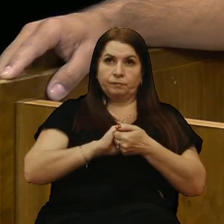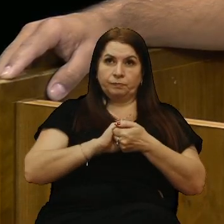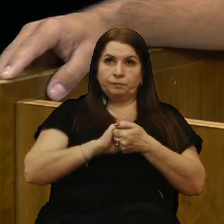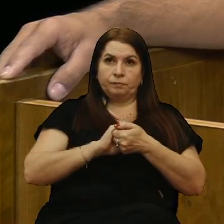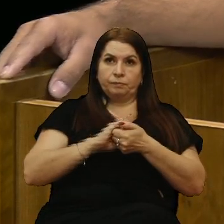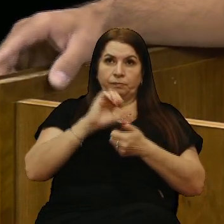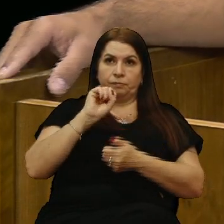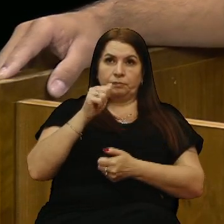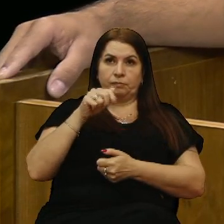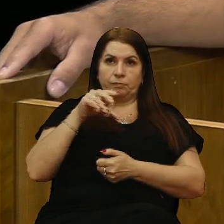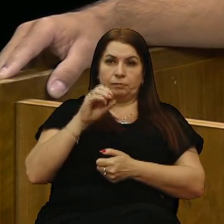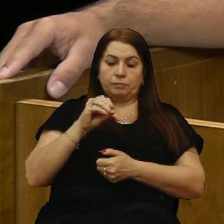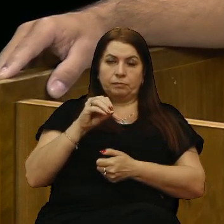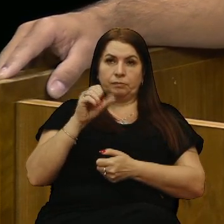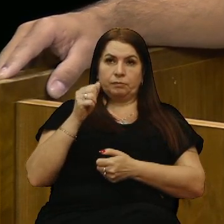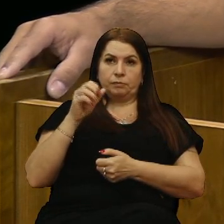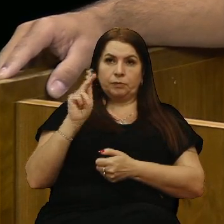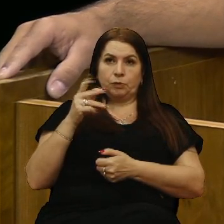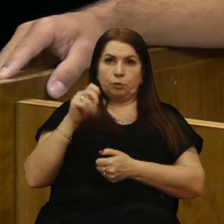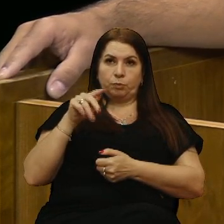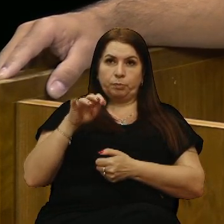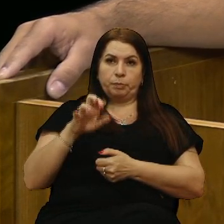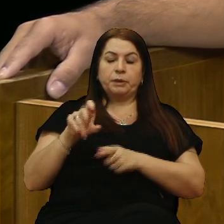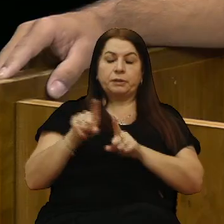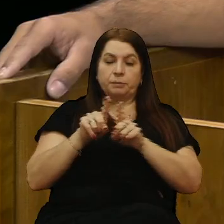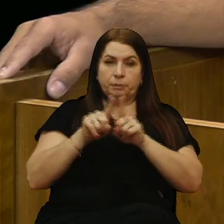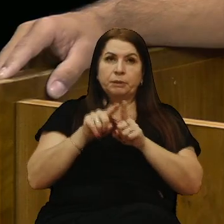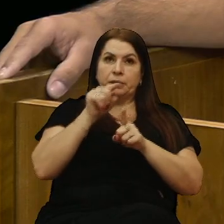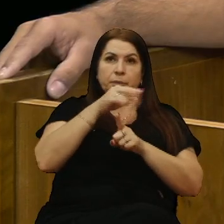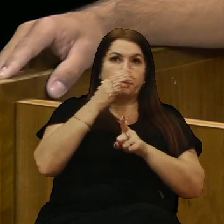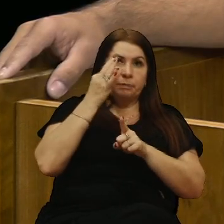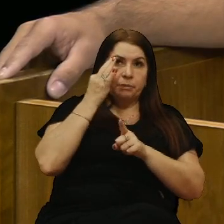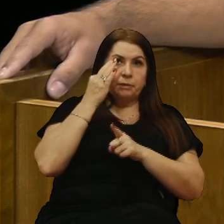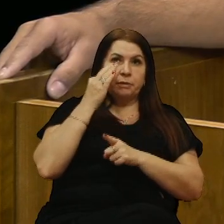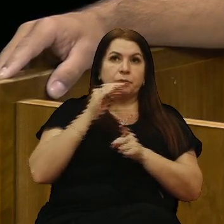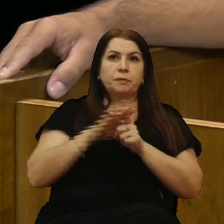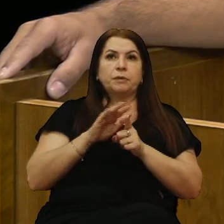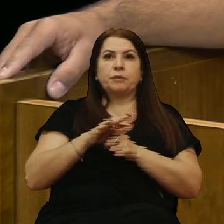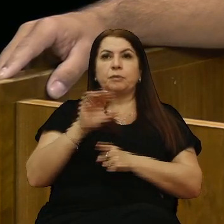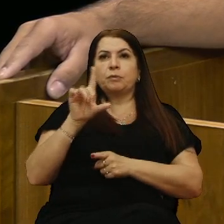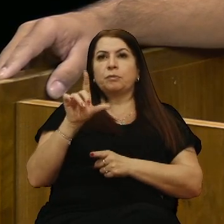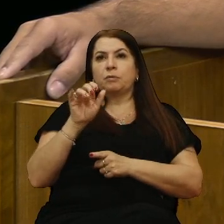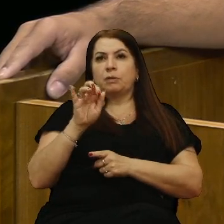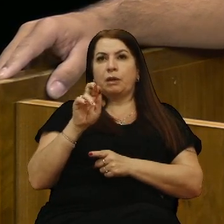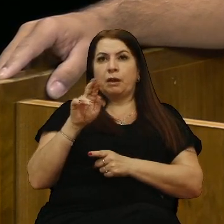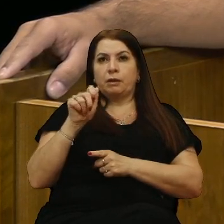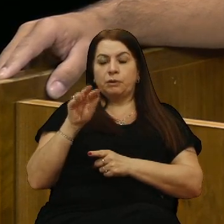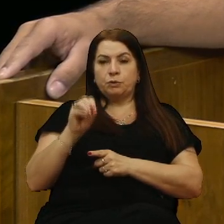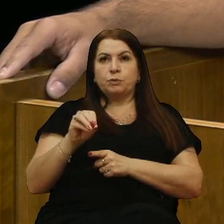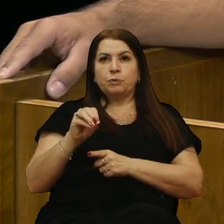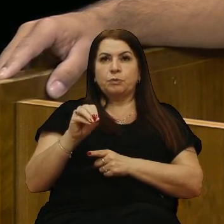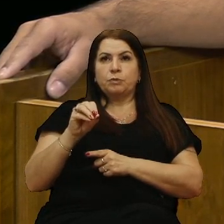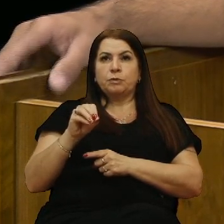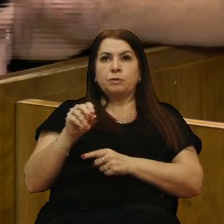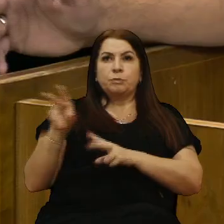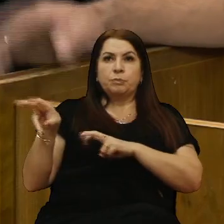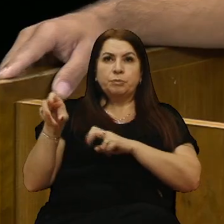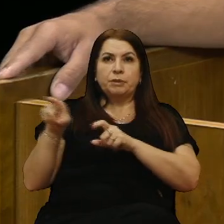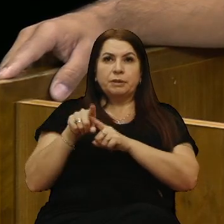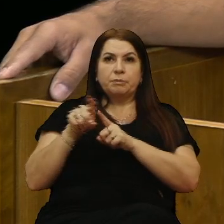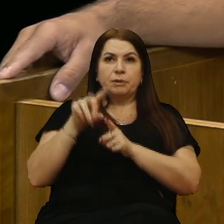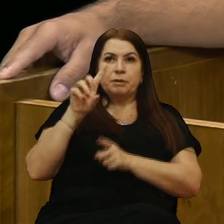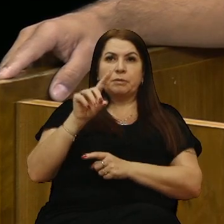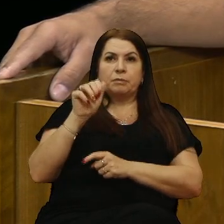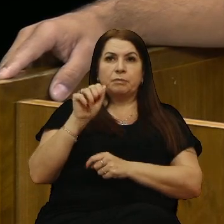Homem, lá do Luciano, lá do bairro São Ciro, né, que estão aqui presentes, o Ezio Salles, o seu Laerte, representando o pessoal lá do campo, dos Dalanhos,